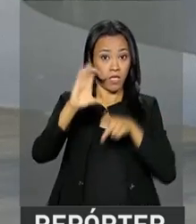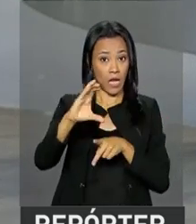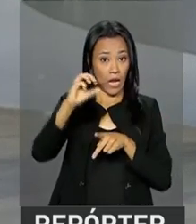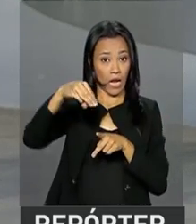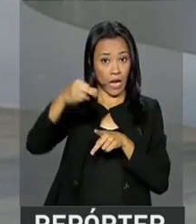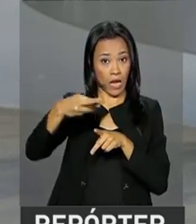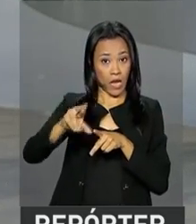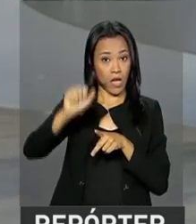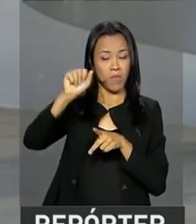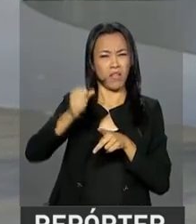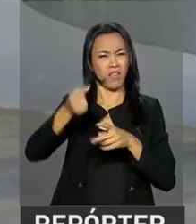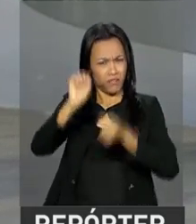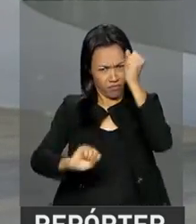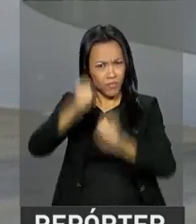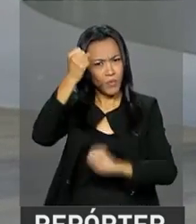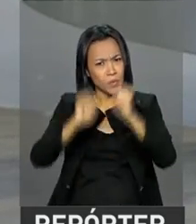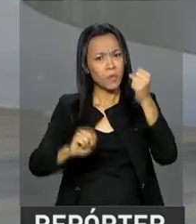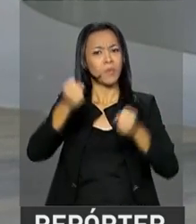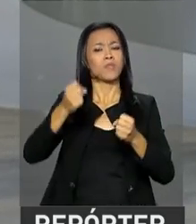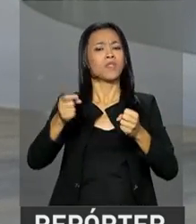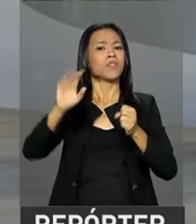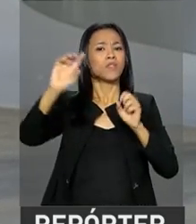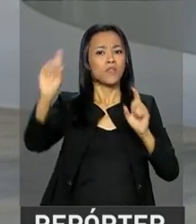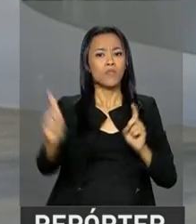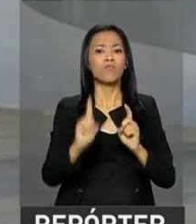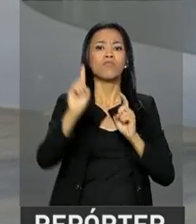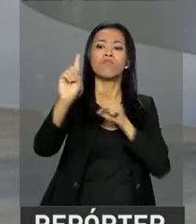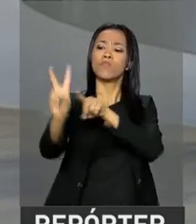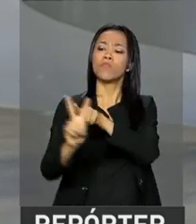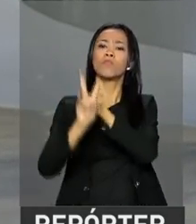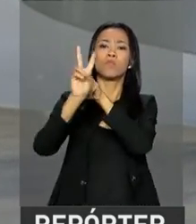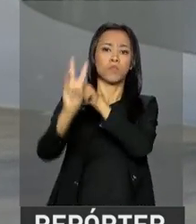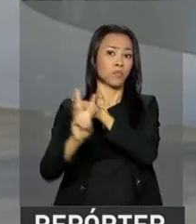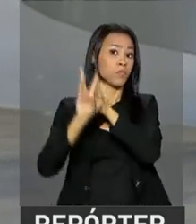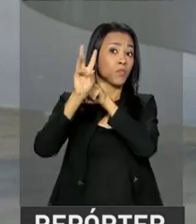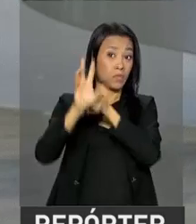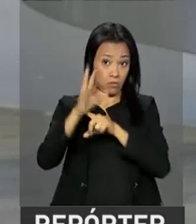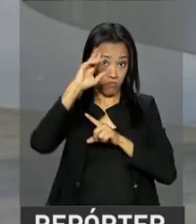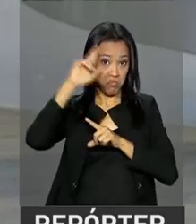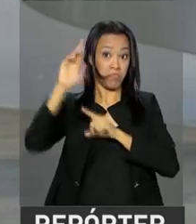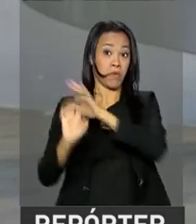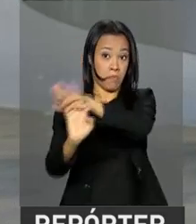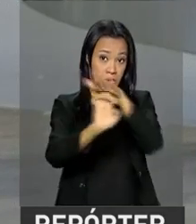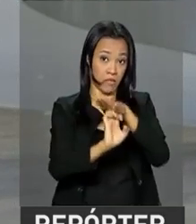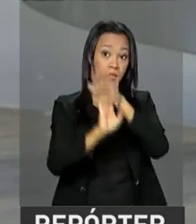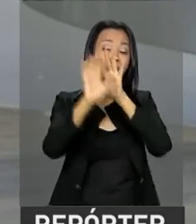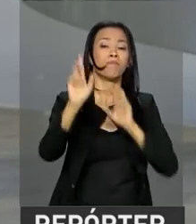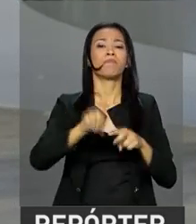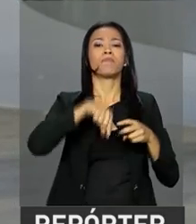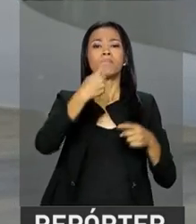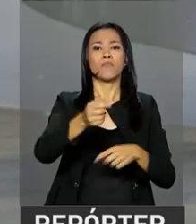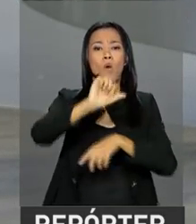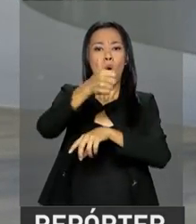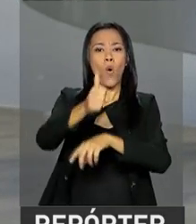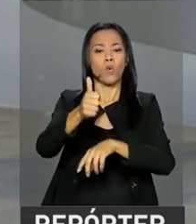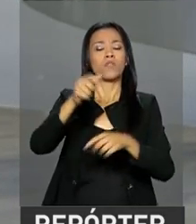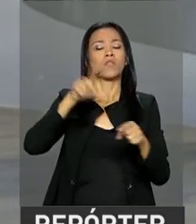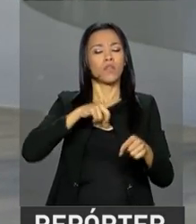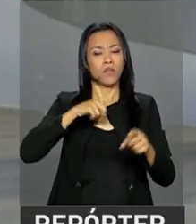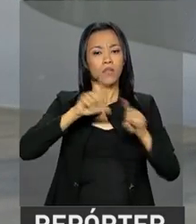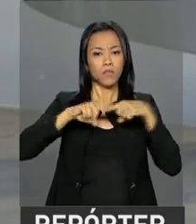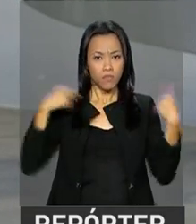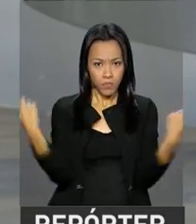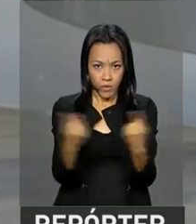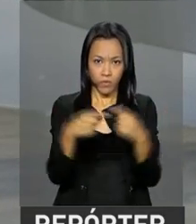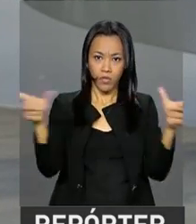José Carlos Rodrigues Martins acompanhado também de empresários às 11 horas o presidente Michel Temer tem reunião com o Presidente do Instituto